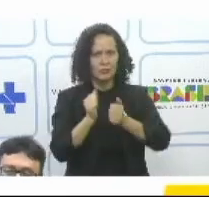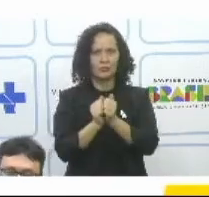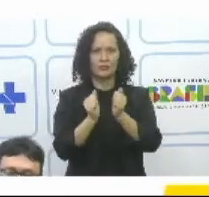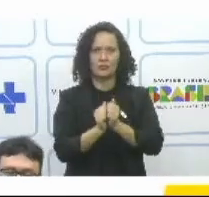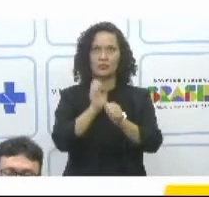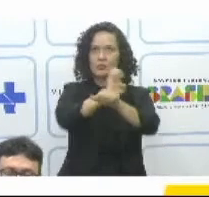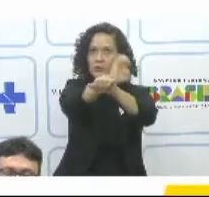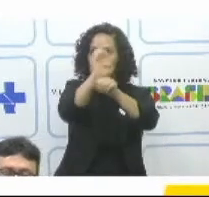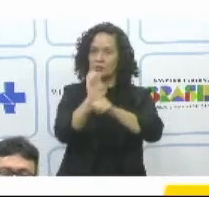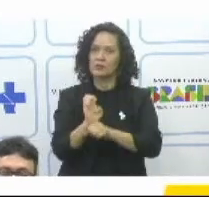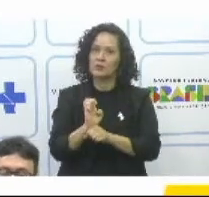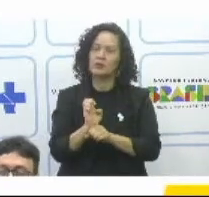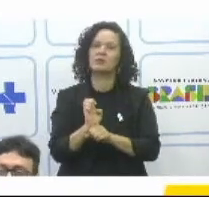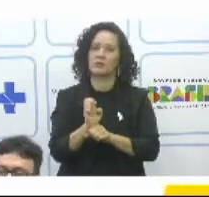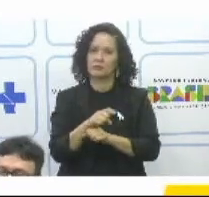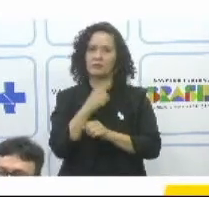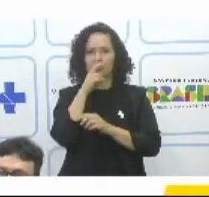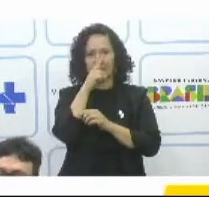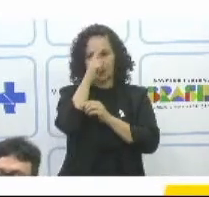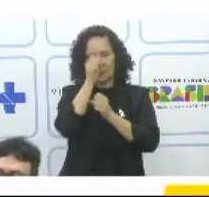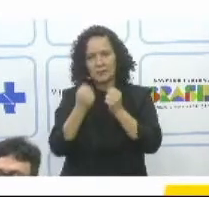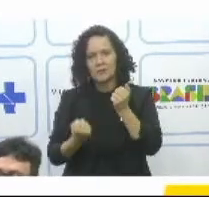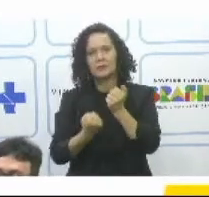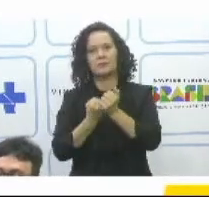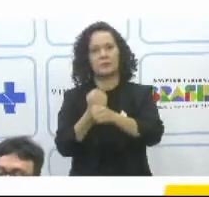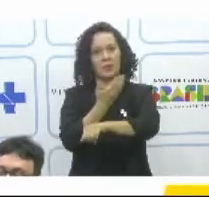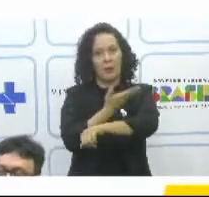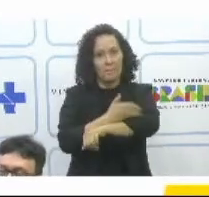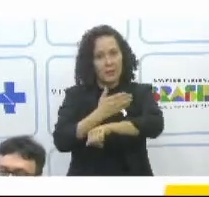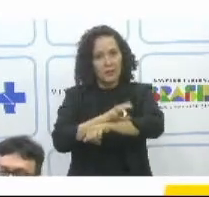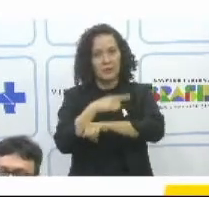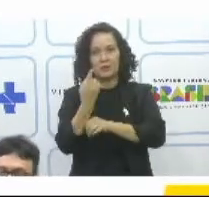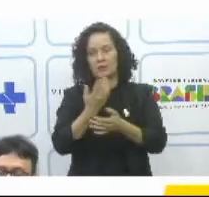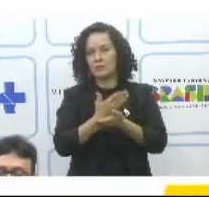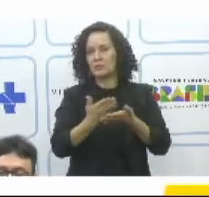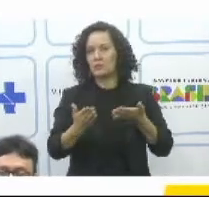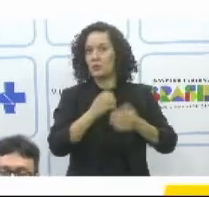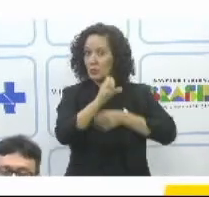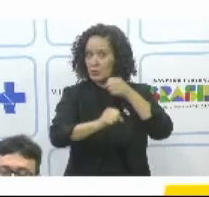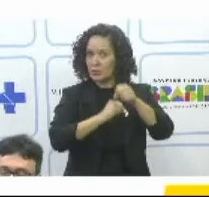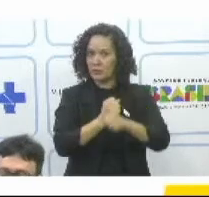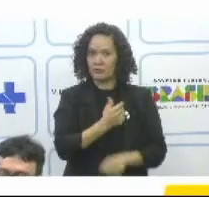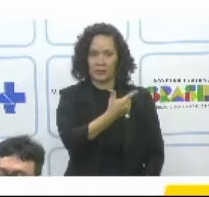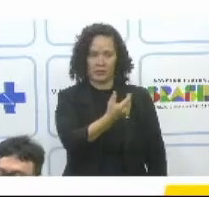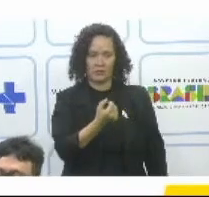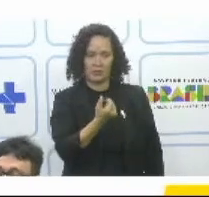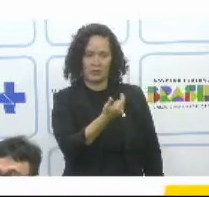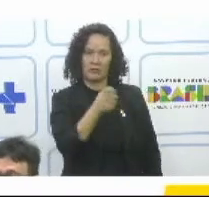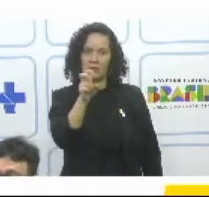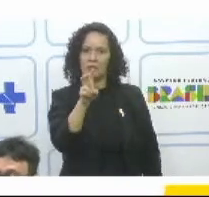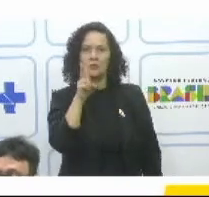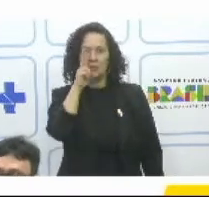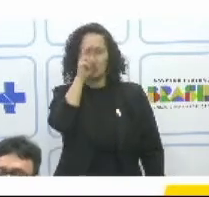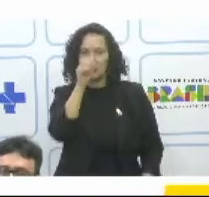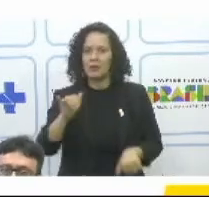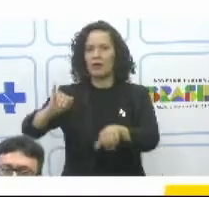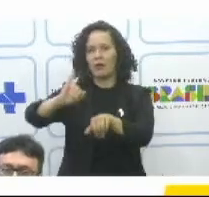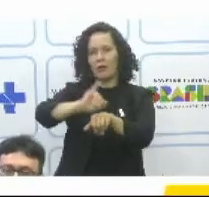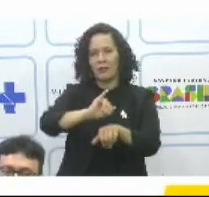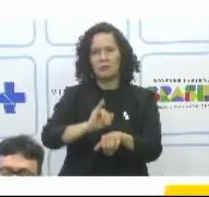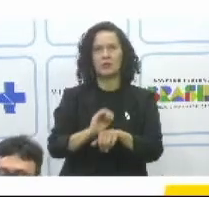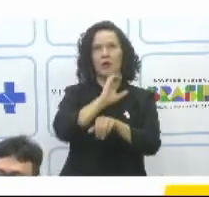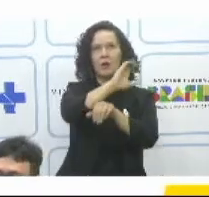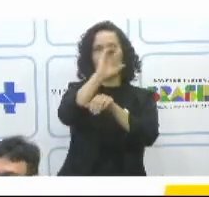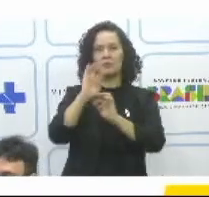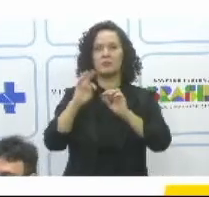aos estados, né, para fortalecimento dessas práticas. A partir do ano que vem, a gente vai fortalecer também junto às capitais,